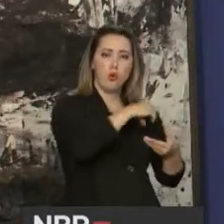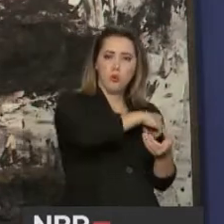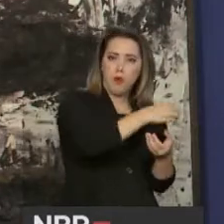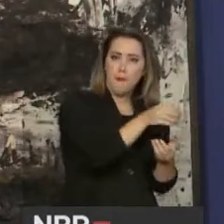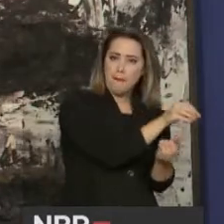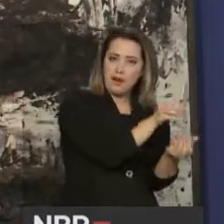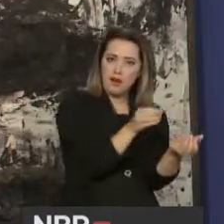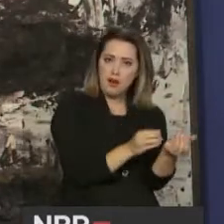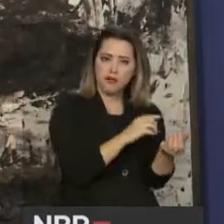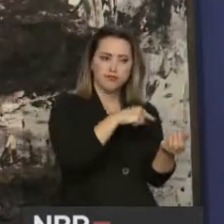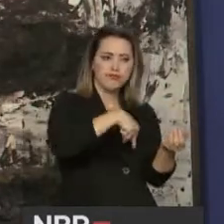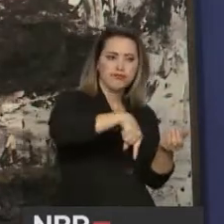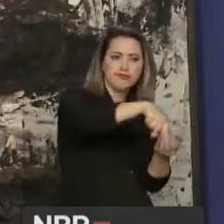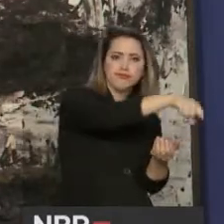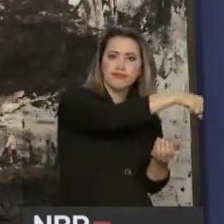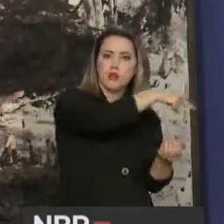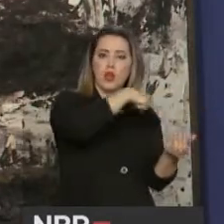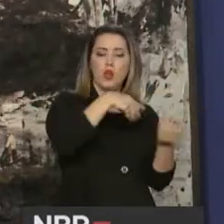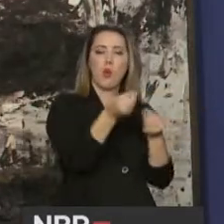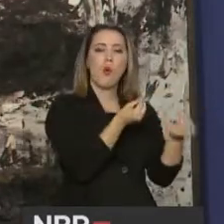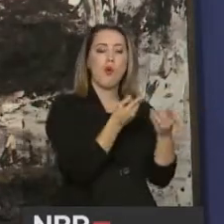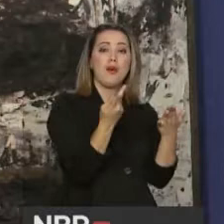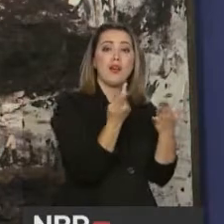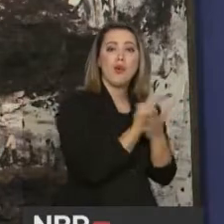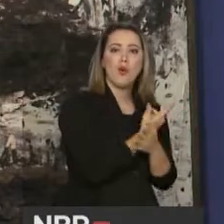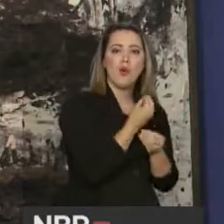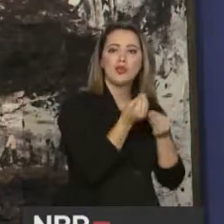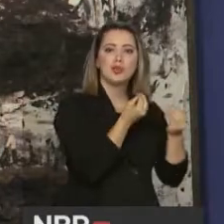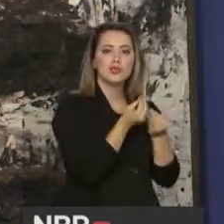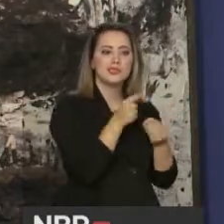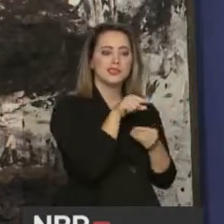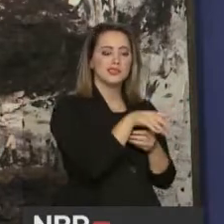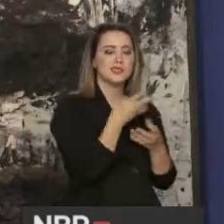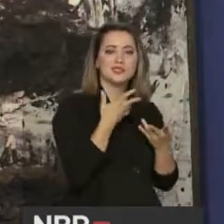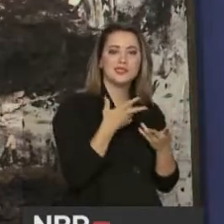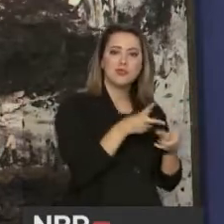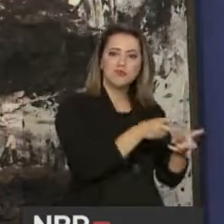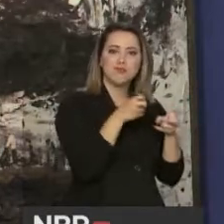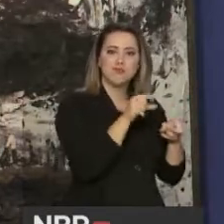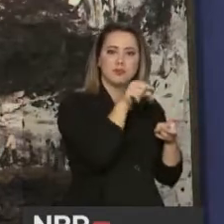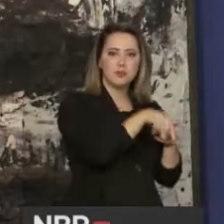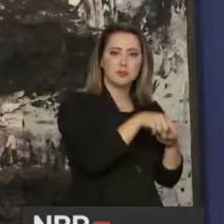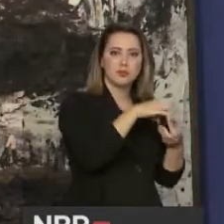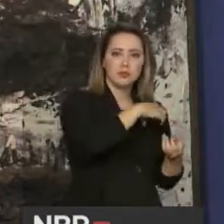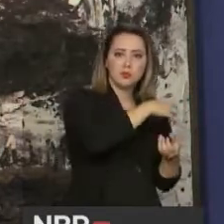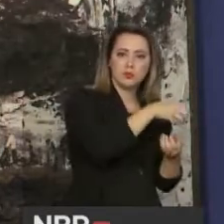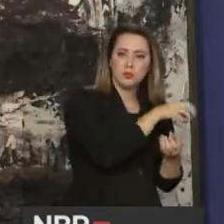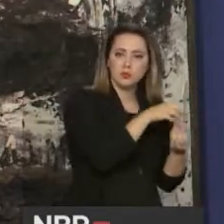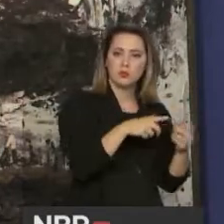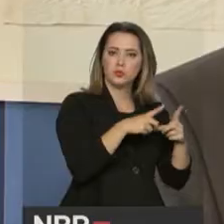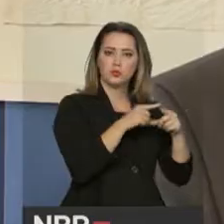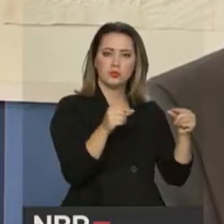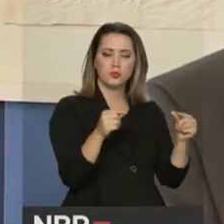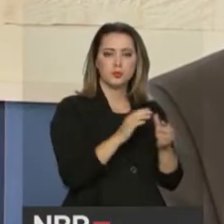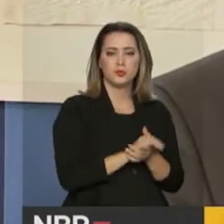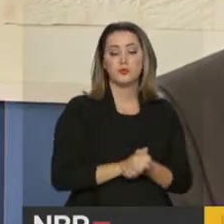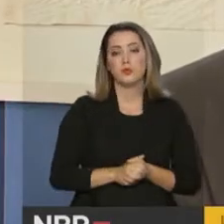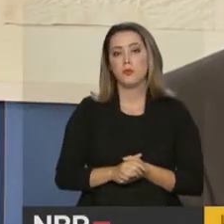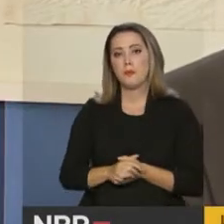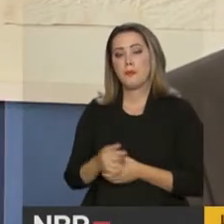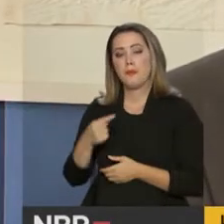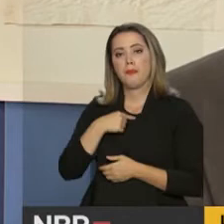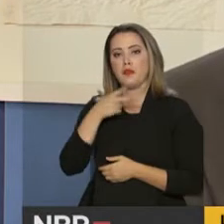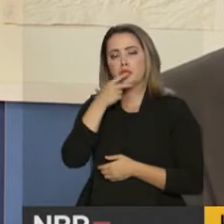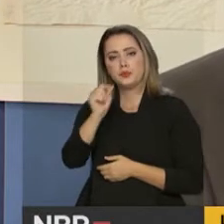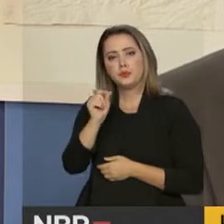com um verdadeiro time de artistas, né? Conta pra gente as características marcantes aqui do Palácio do Itamaraty em Brasília. Eu diria que é